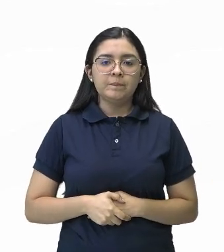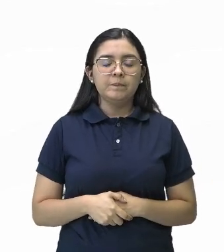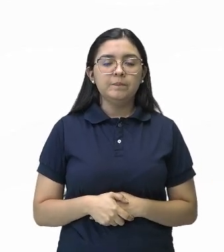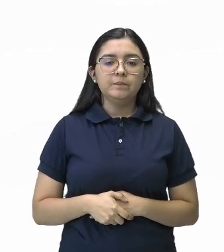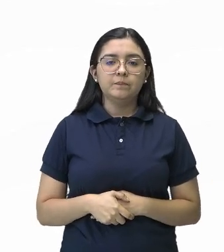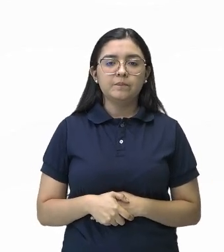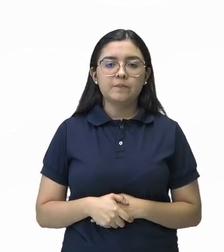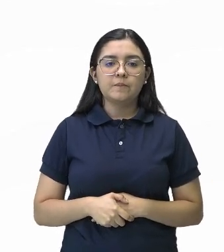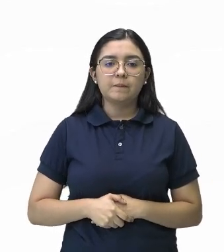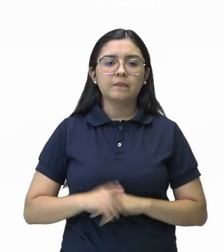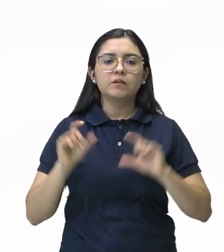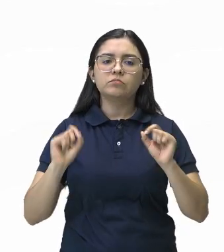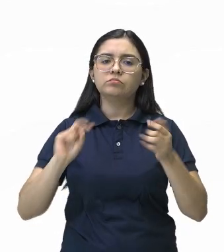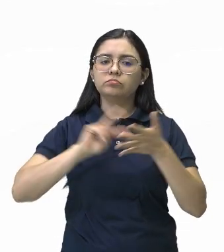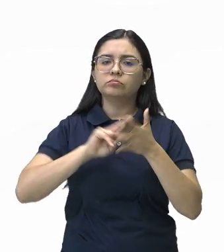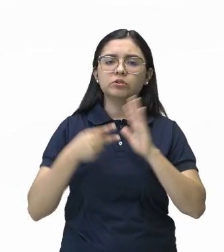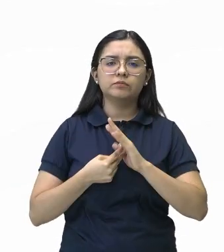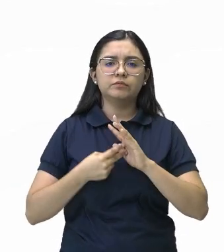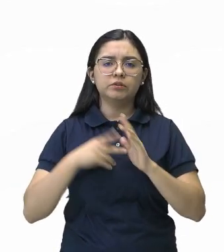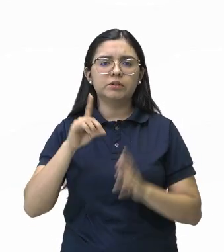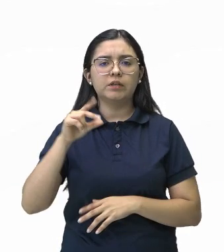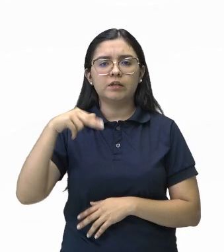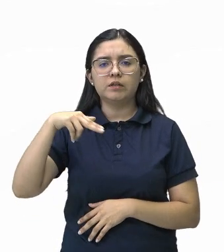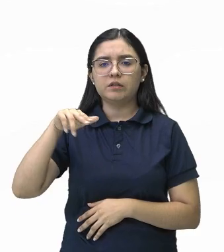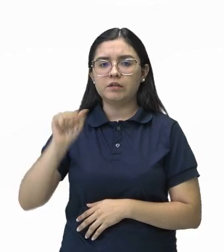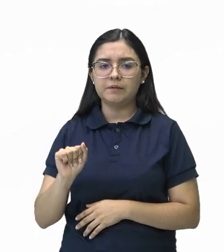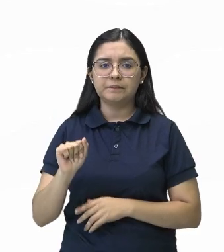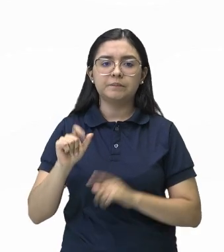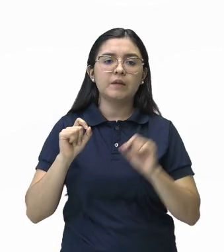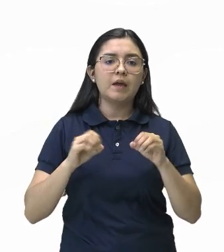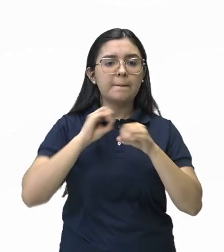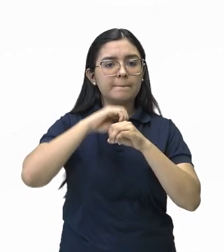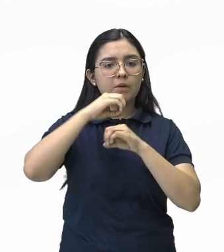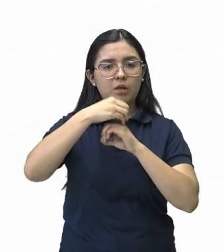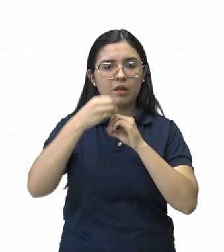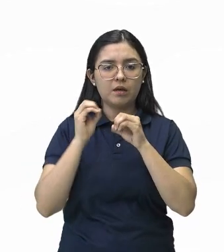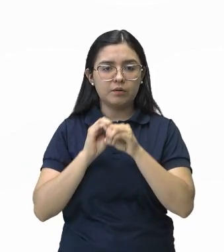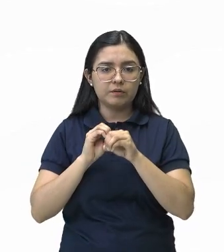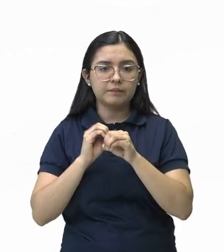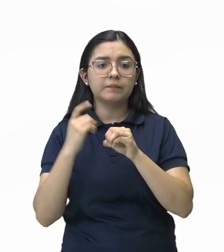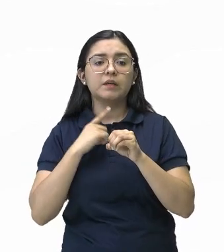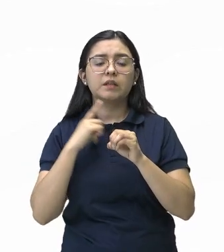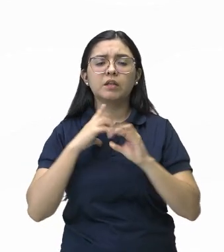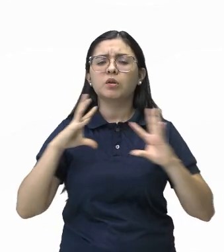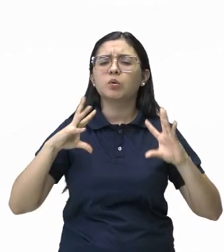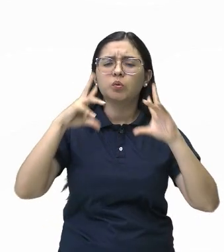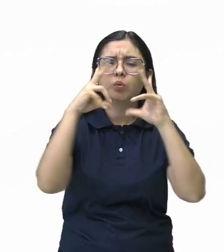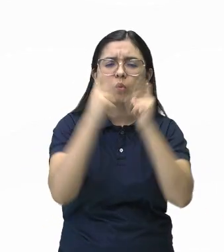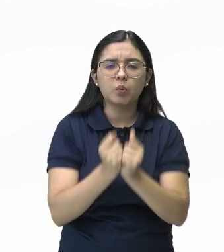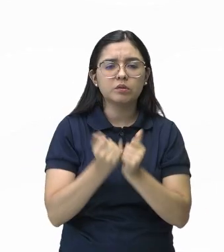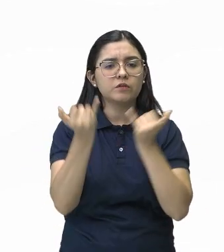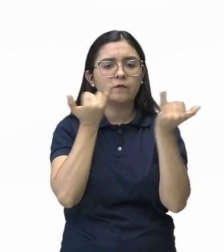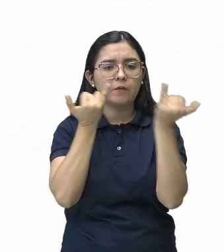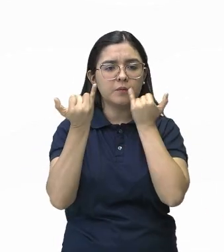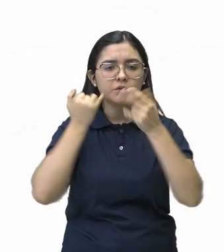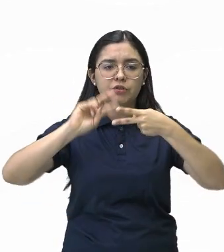desoxirribonucleico. O que é esse DNA, né? É a molécula que armazena todas as